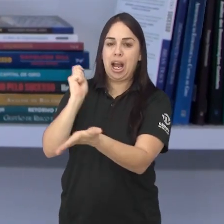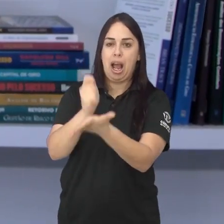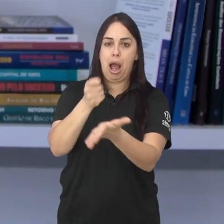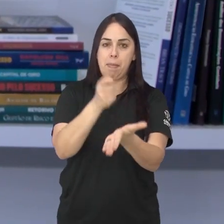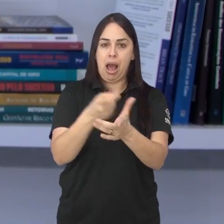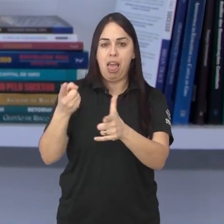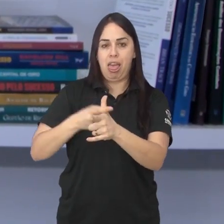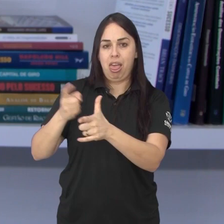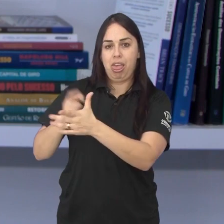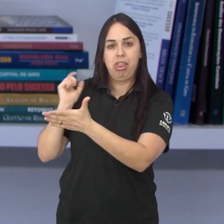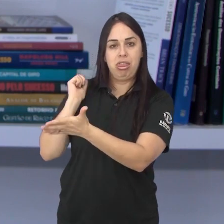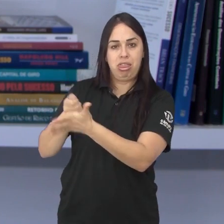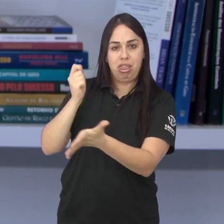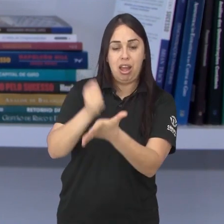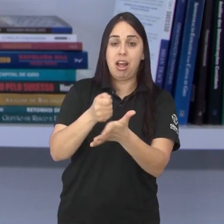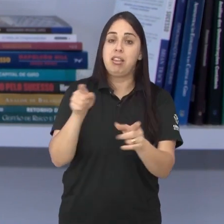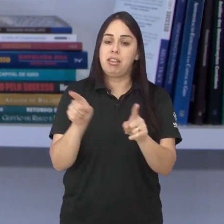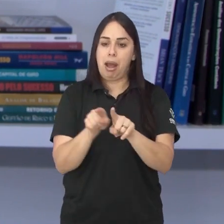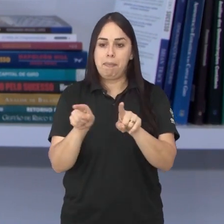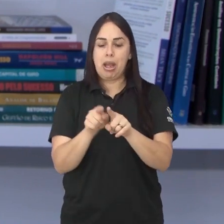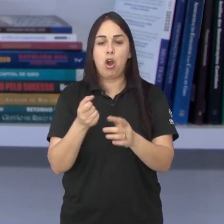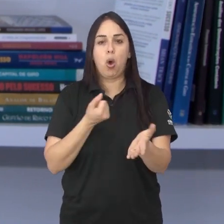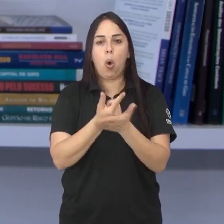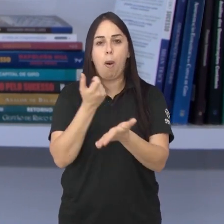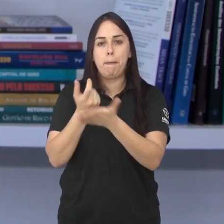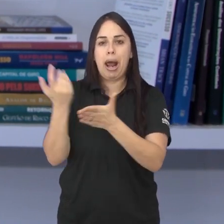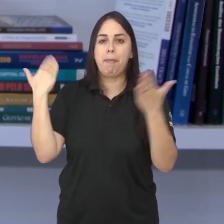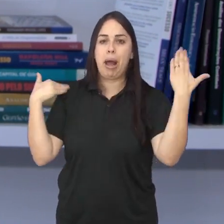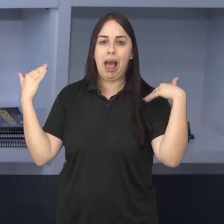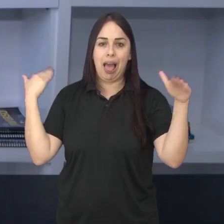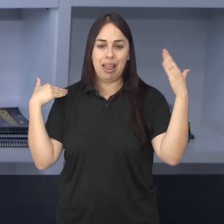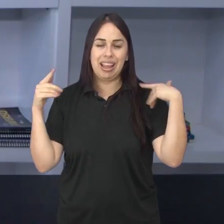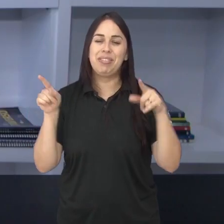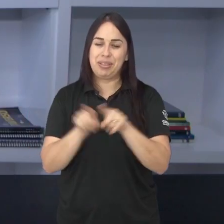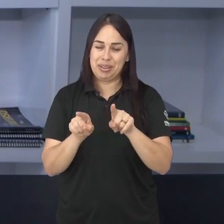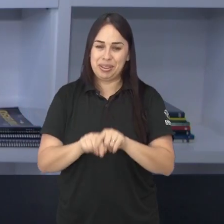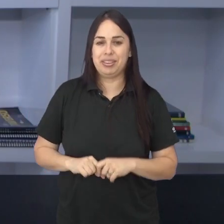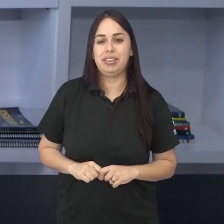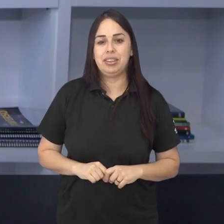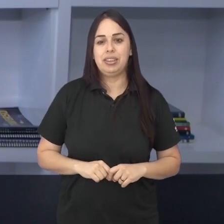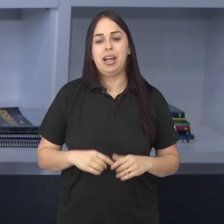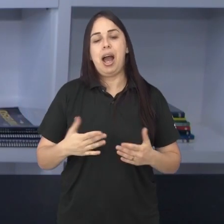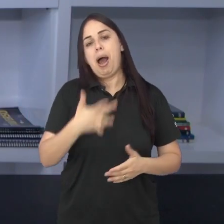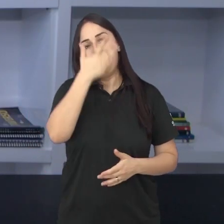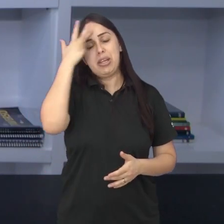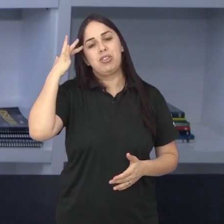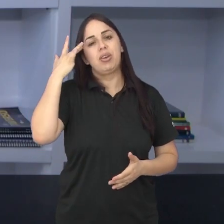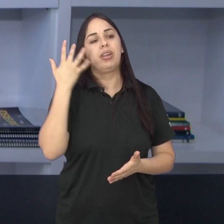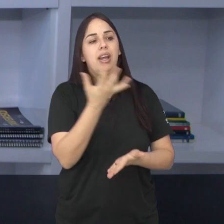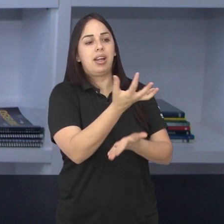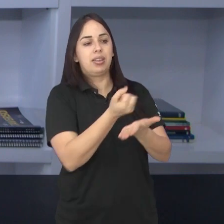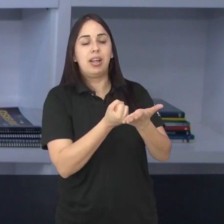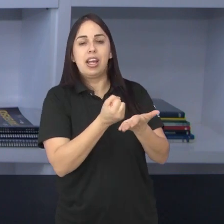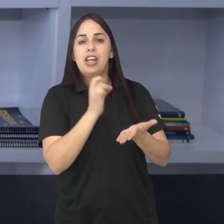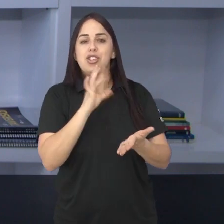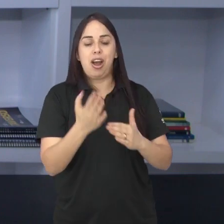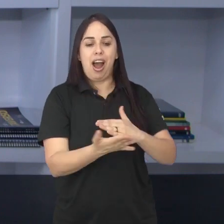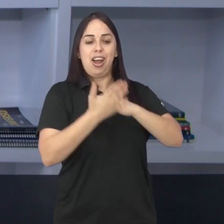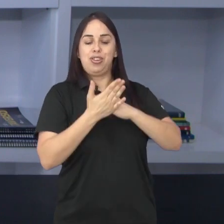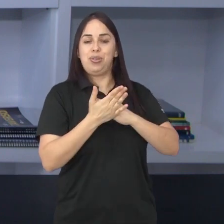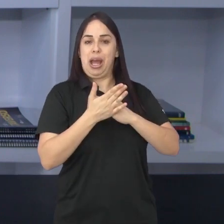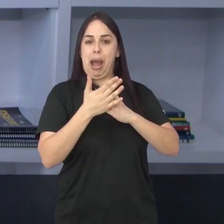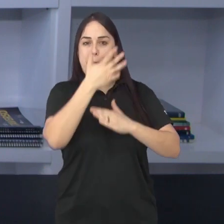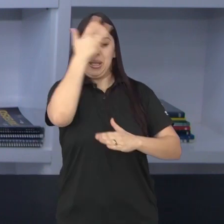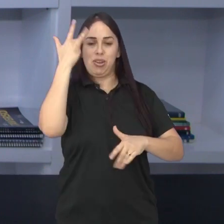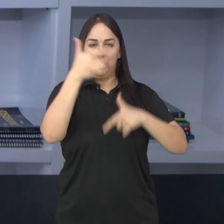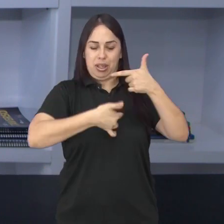dívidas de início de ano e também para compras e passeios. Quem acaba sendo beneficiado não é só o trabalhador, mas é o